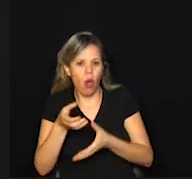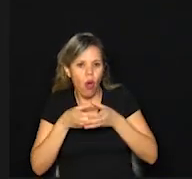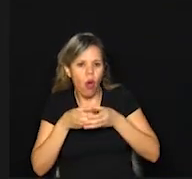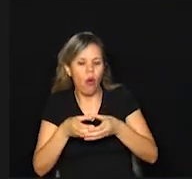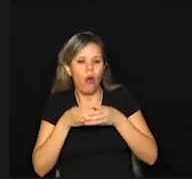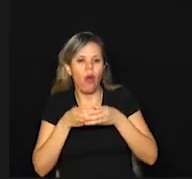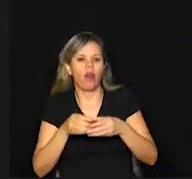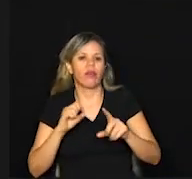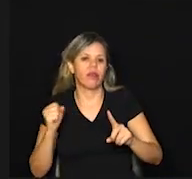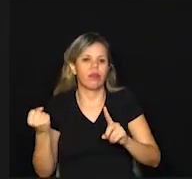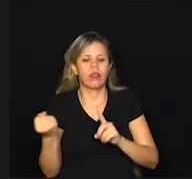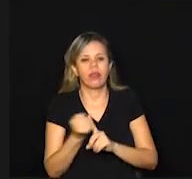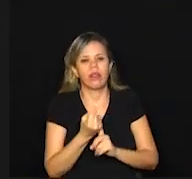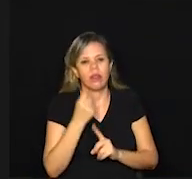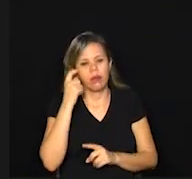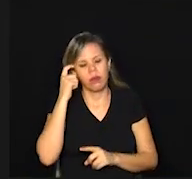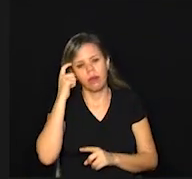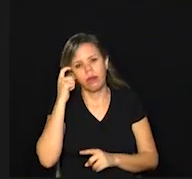social